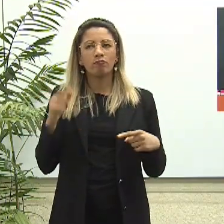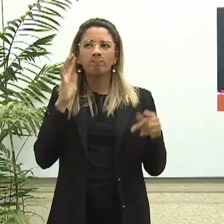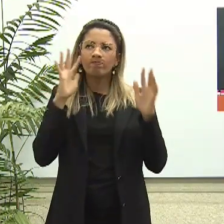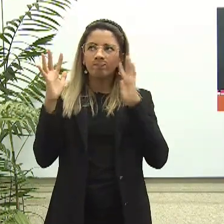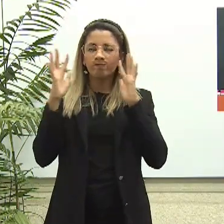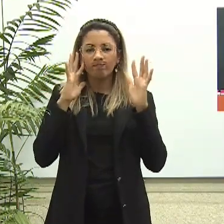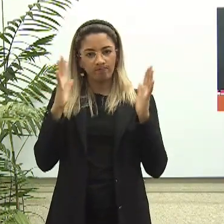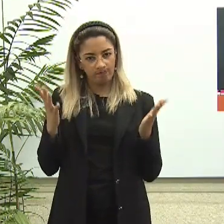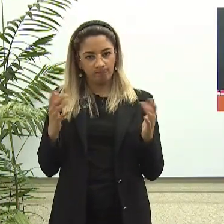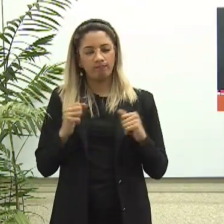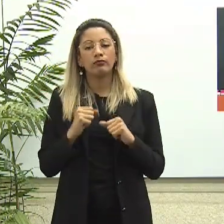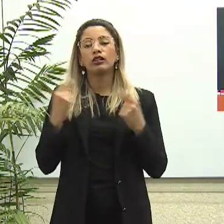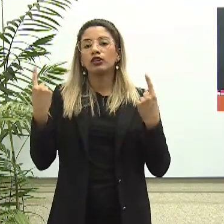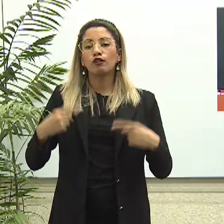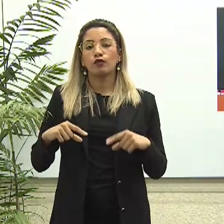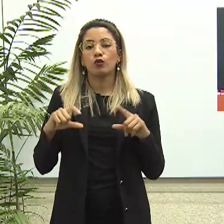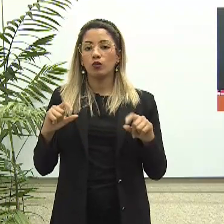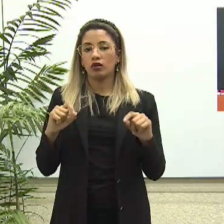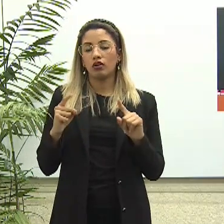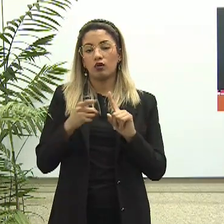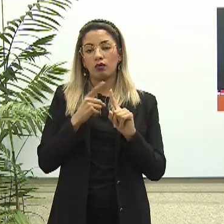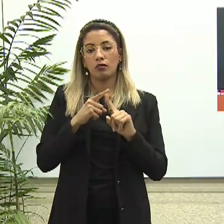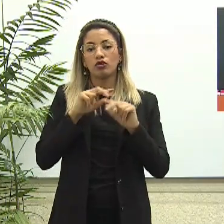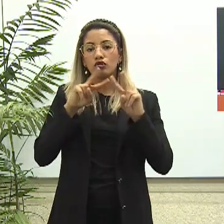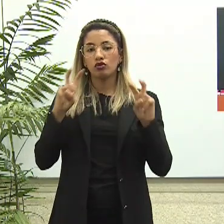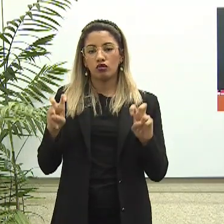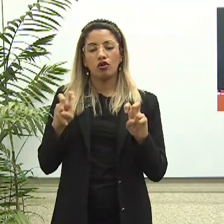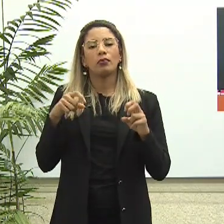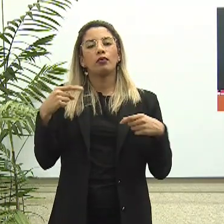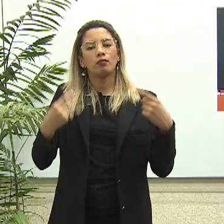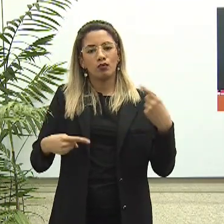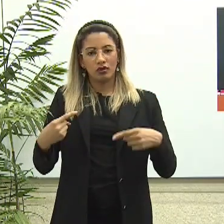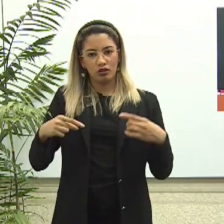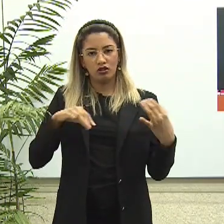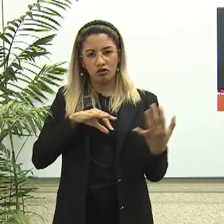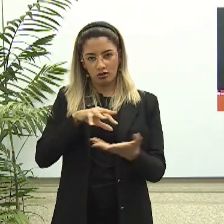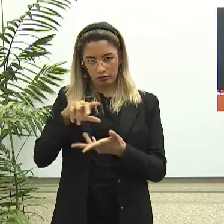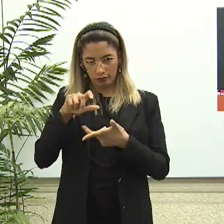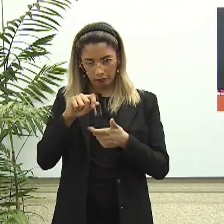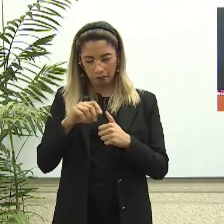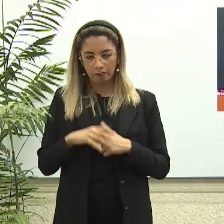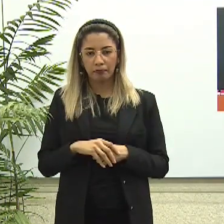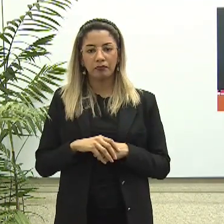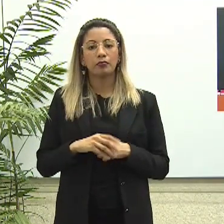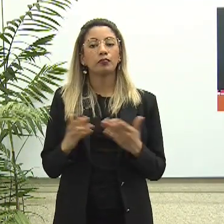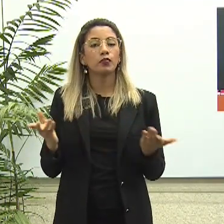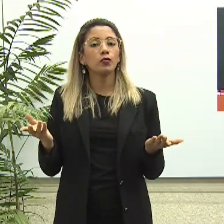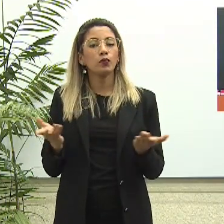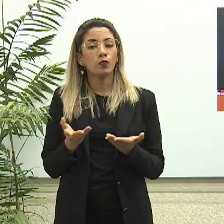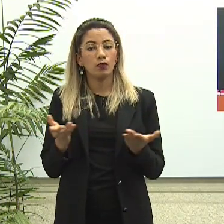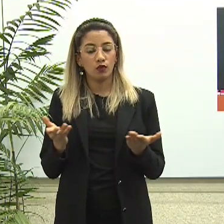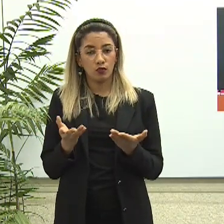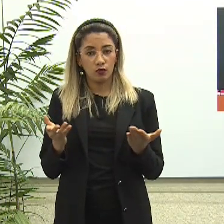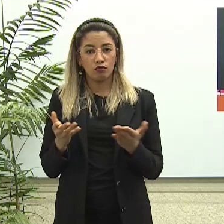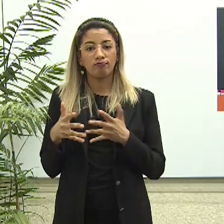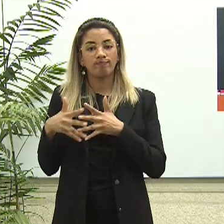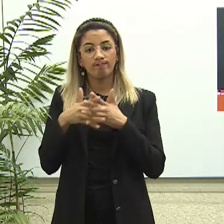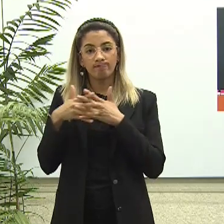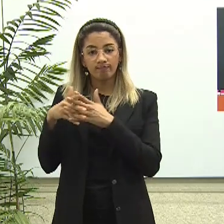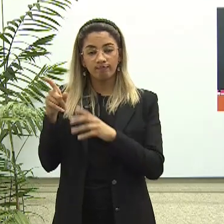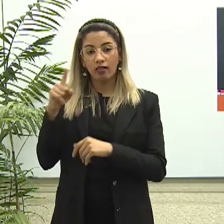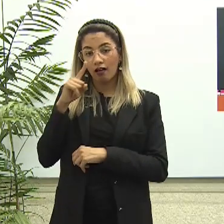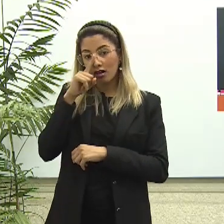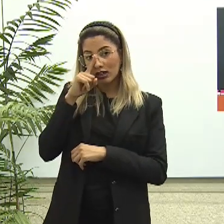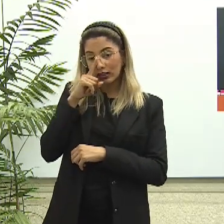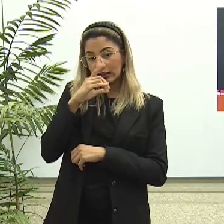né um deles tem a ver com a dimensão geopolítica eh hoje o a hegemonia estadunidense está em crise